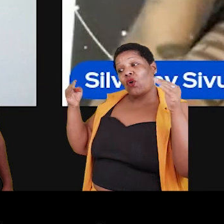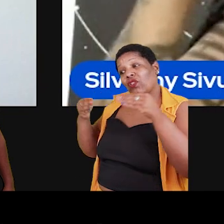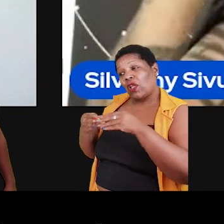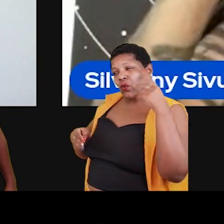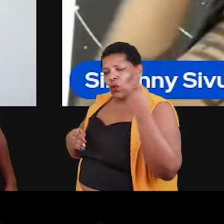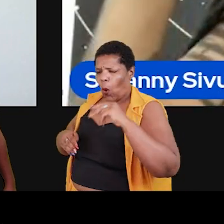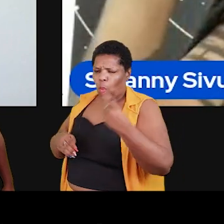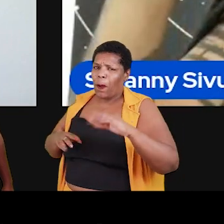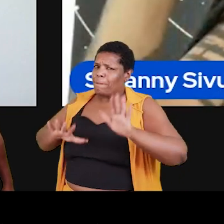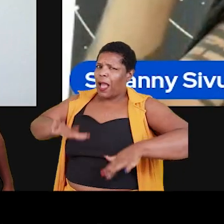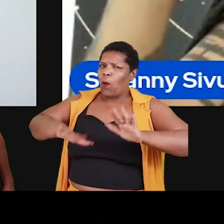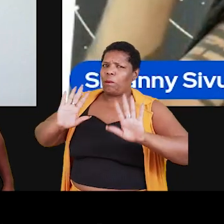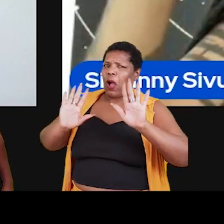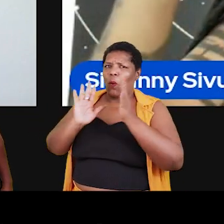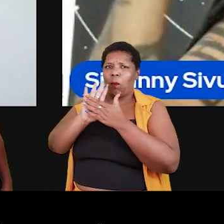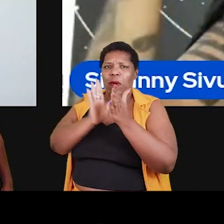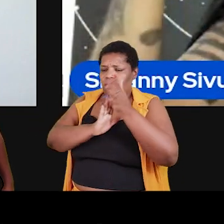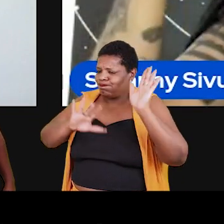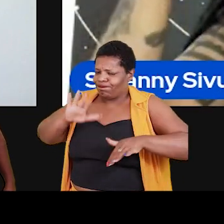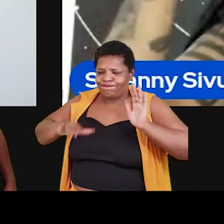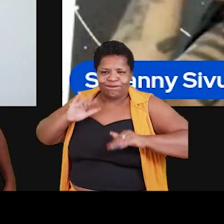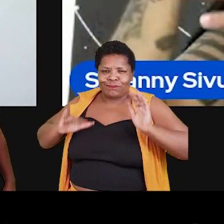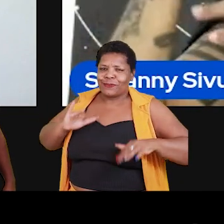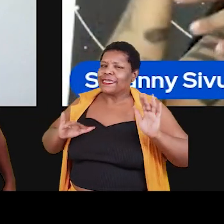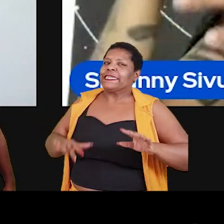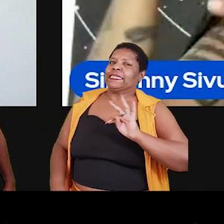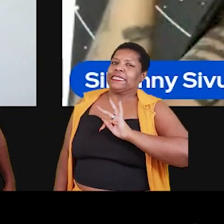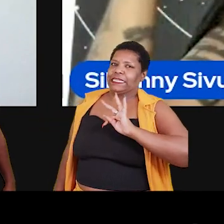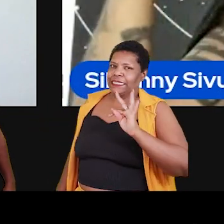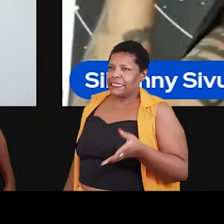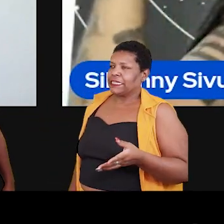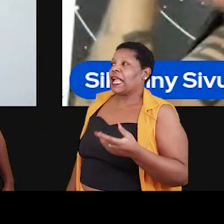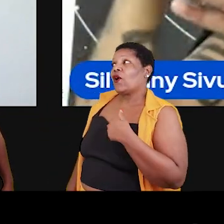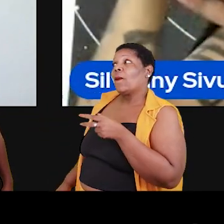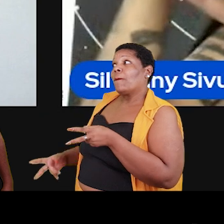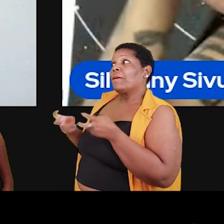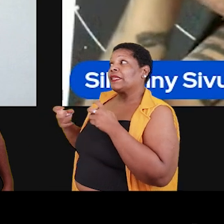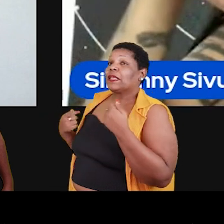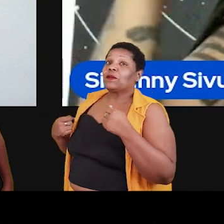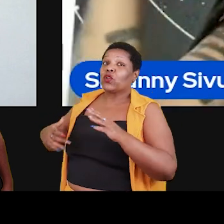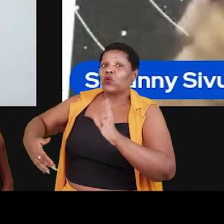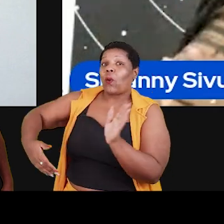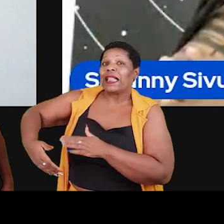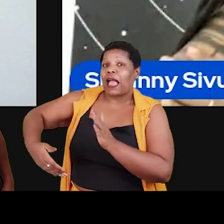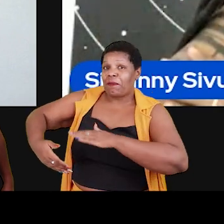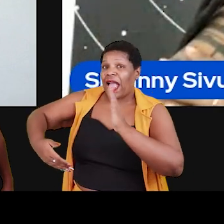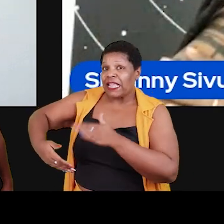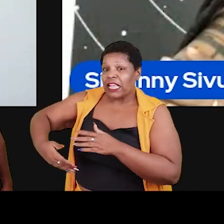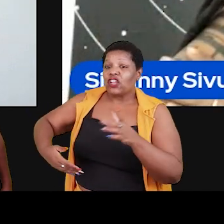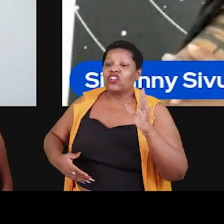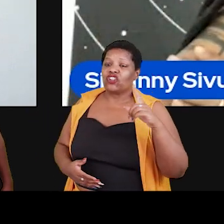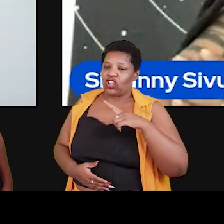coro, mão. Então, eu pensei, pô, eu preciso trazer um atabaque. Eu já tinha um